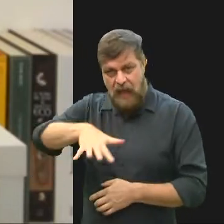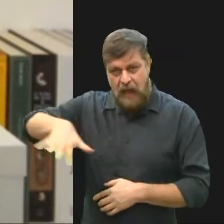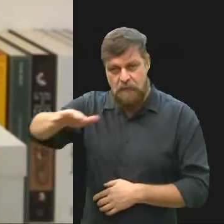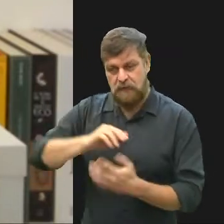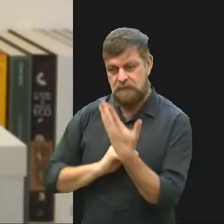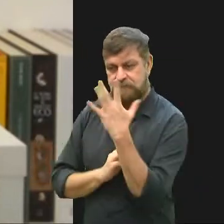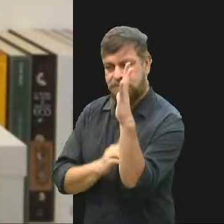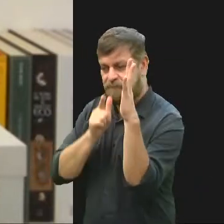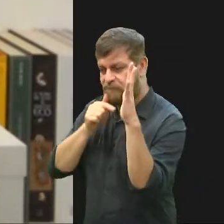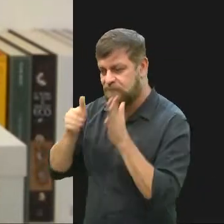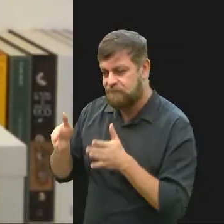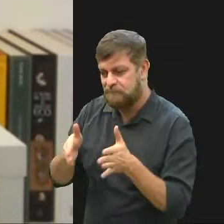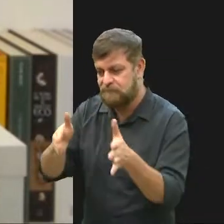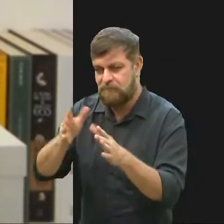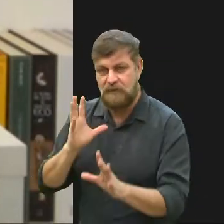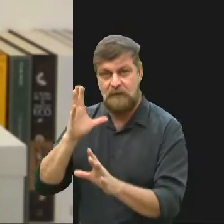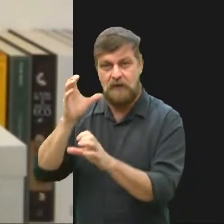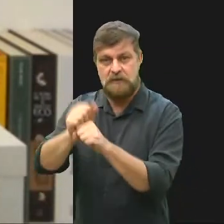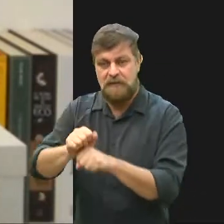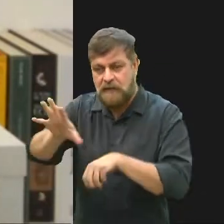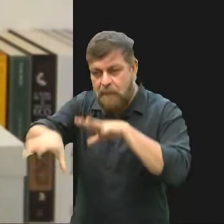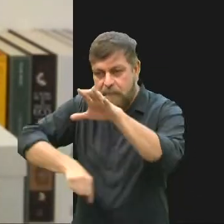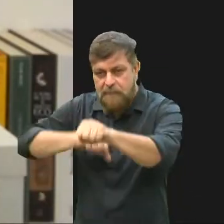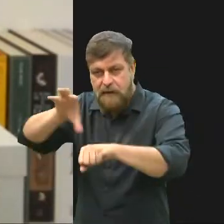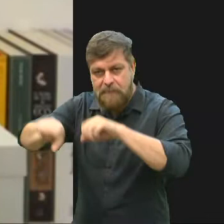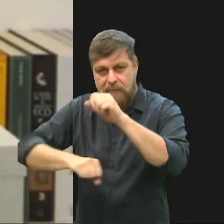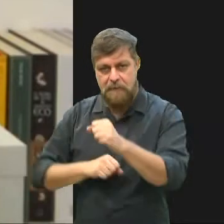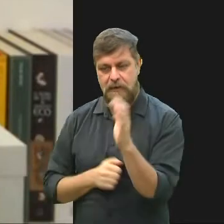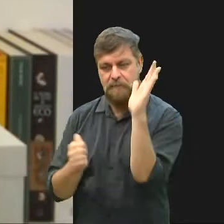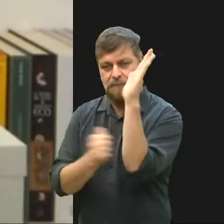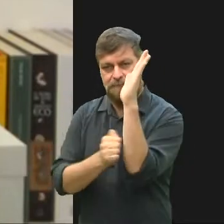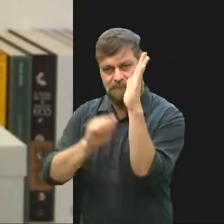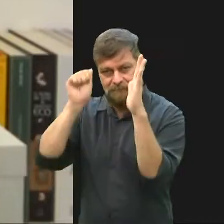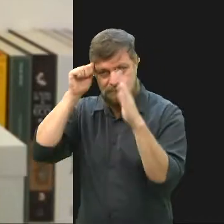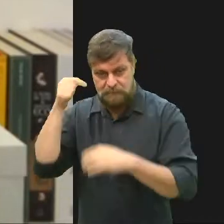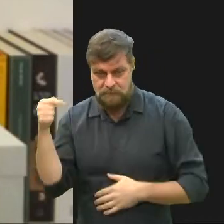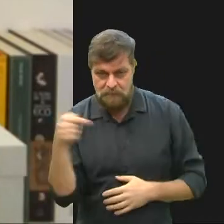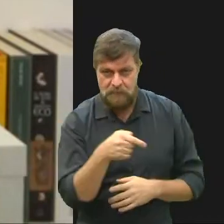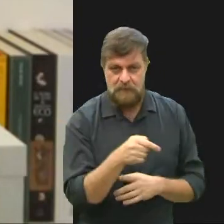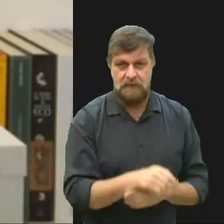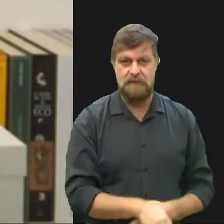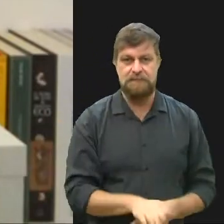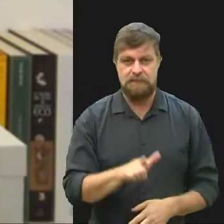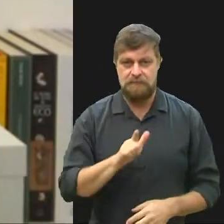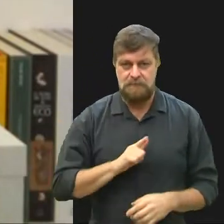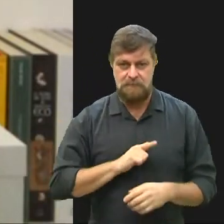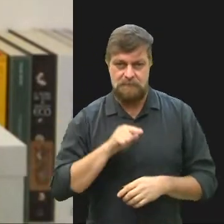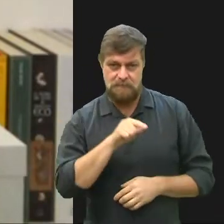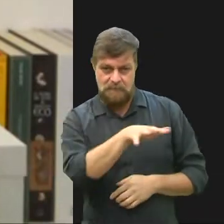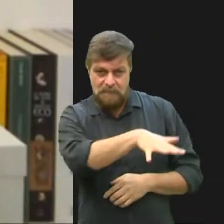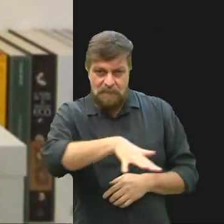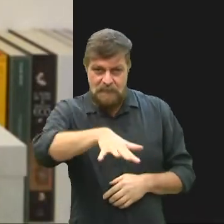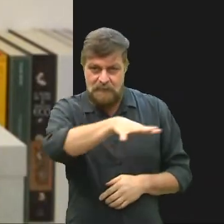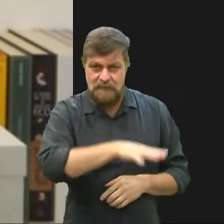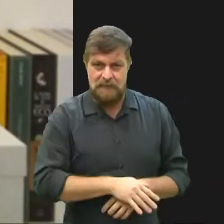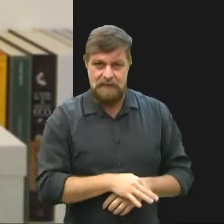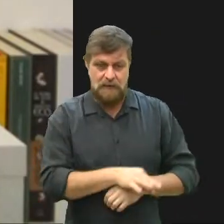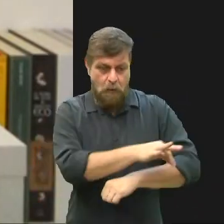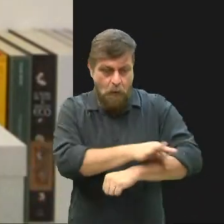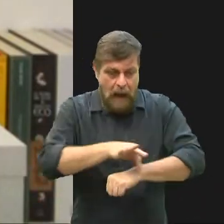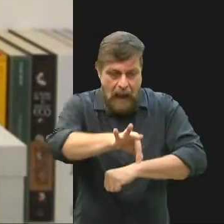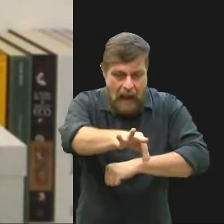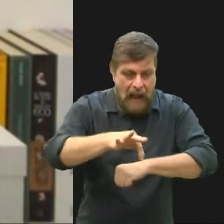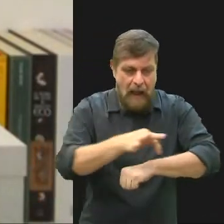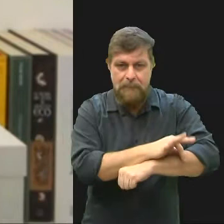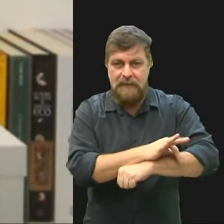silvicultura somada à produção da extração vegetal. Enquanto os dados da PEVES, que estão em metros cúbicos, eles